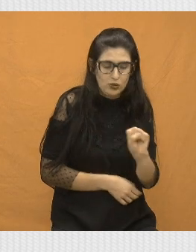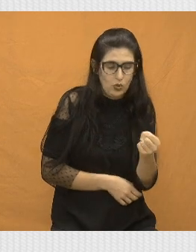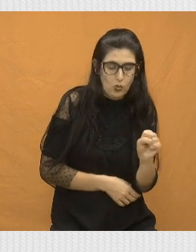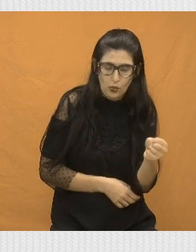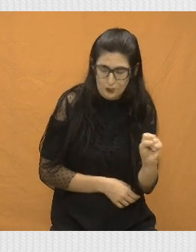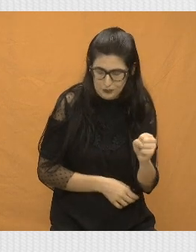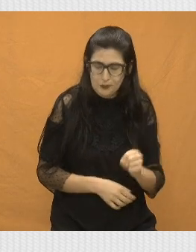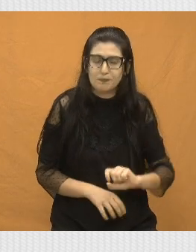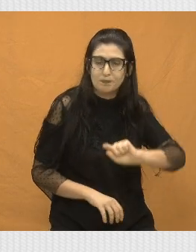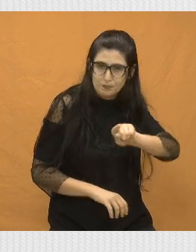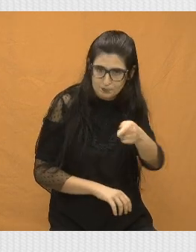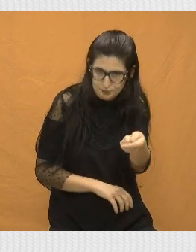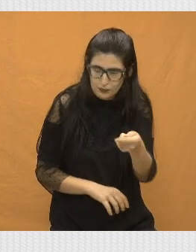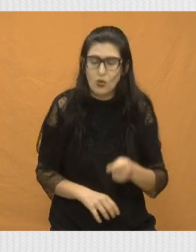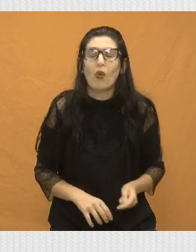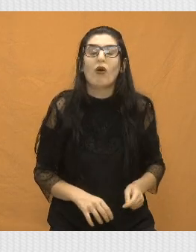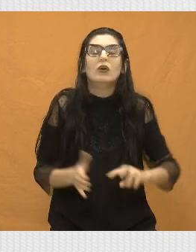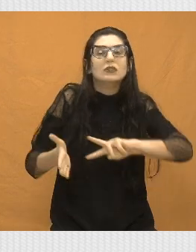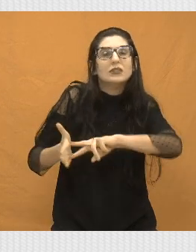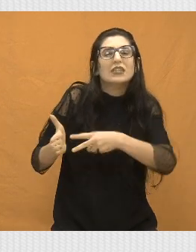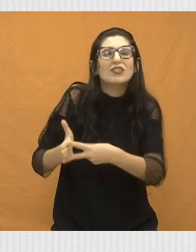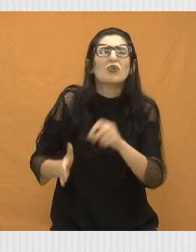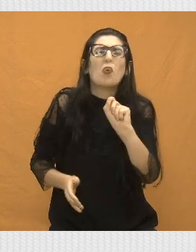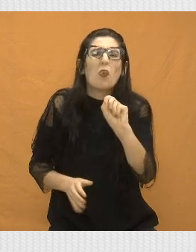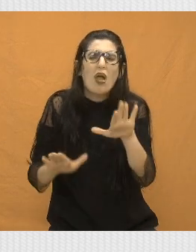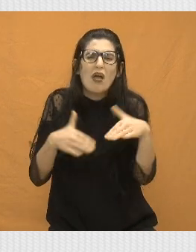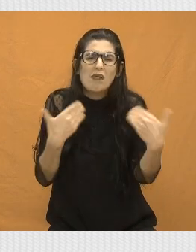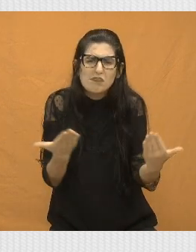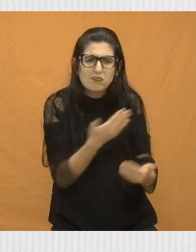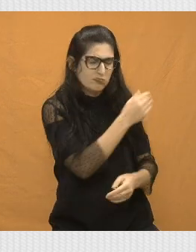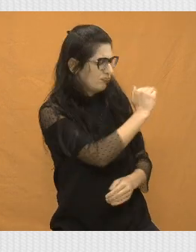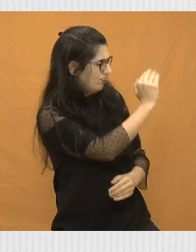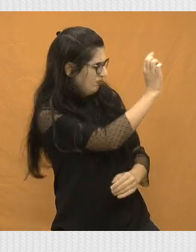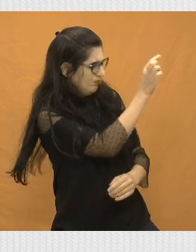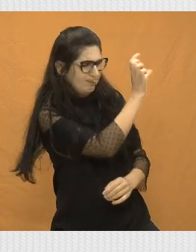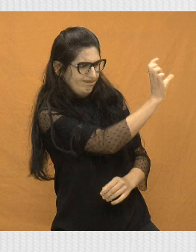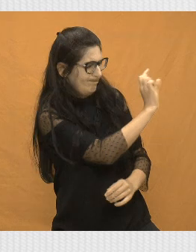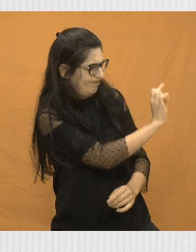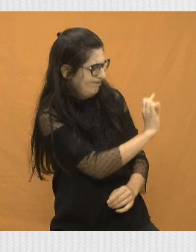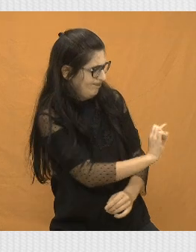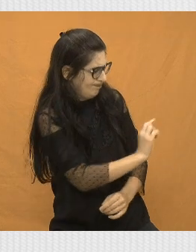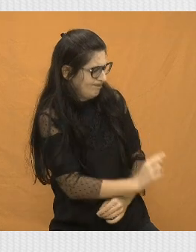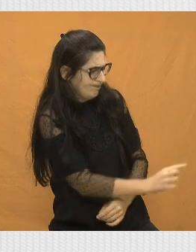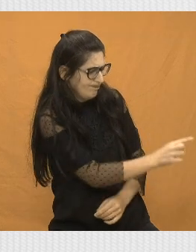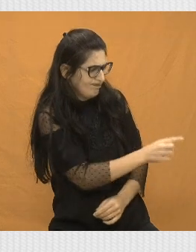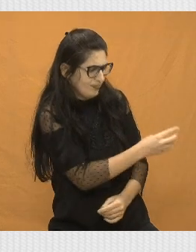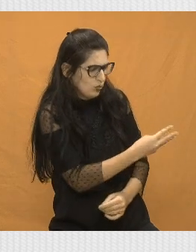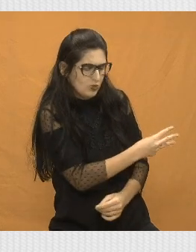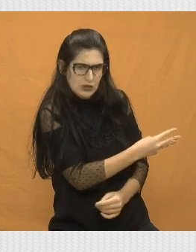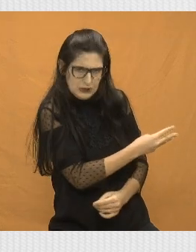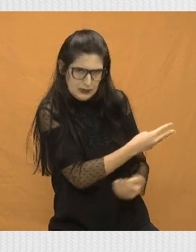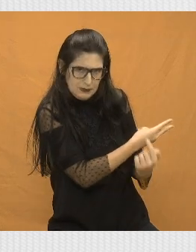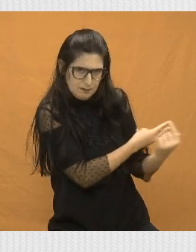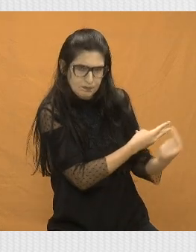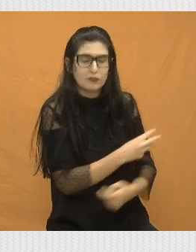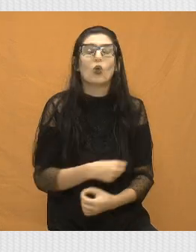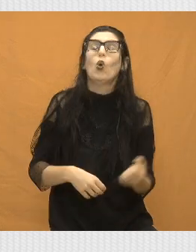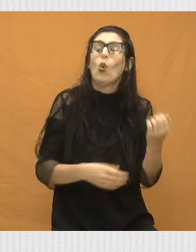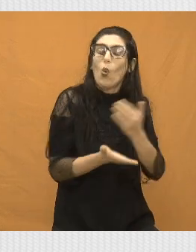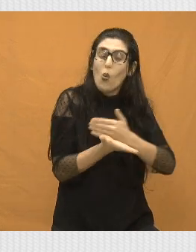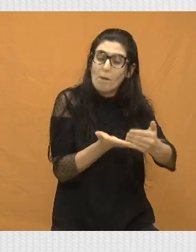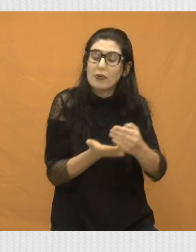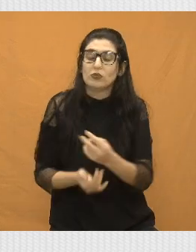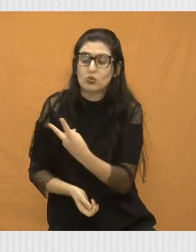O que vem a ser esse resto a pagar não processado pago? É que no início do exercício de 2019,